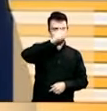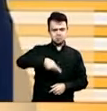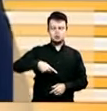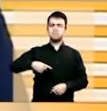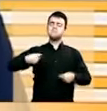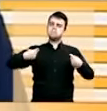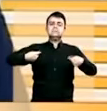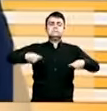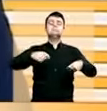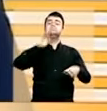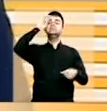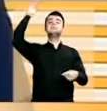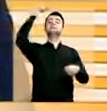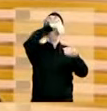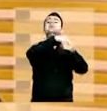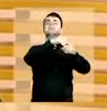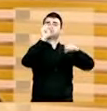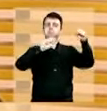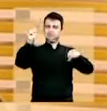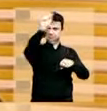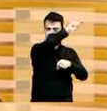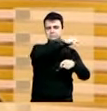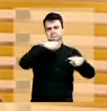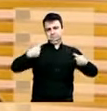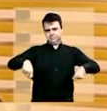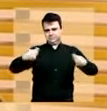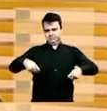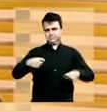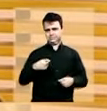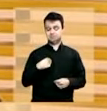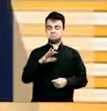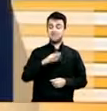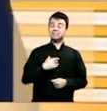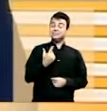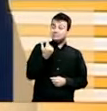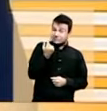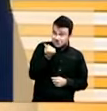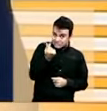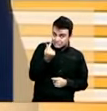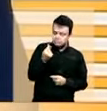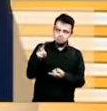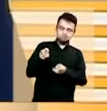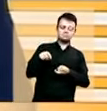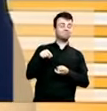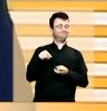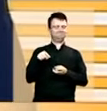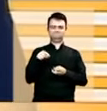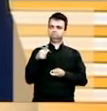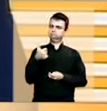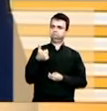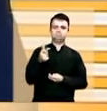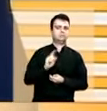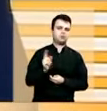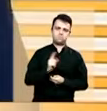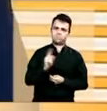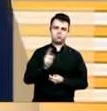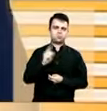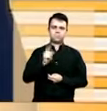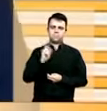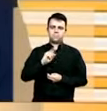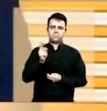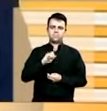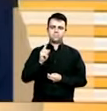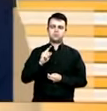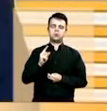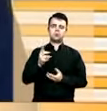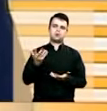mais, principalmente nas empresas. Porque se você olhar financeiramente, não é interessante você fazer um